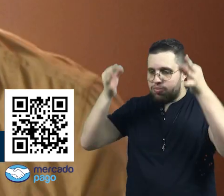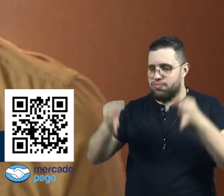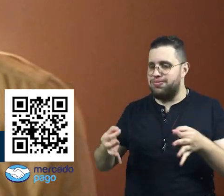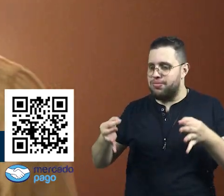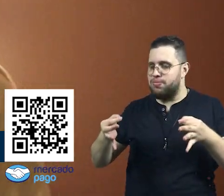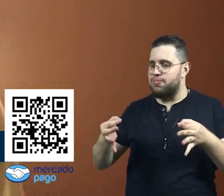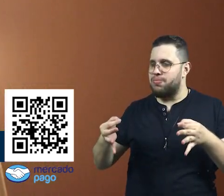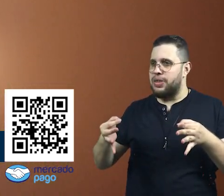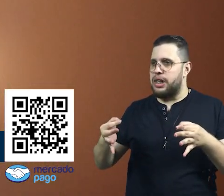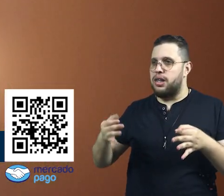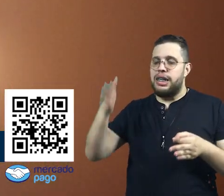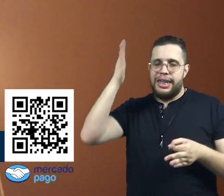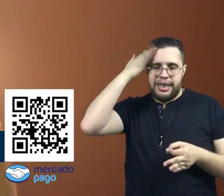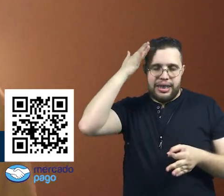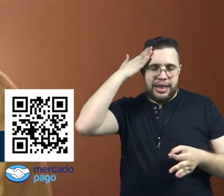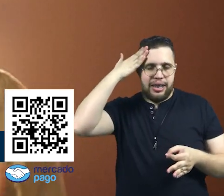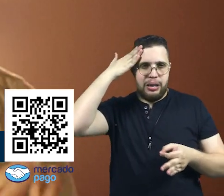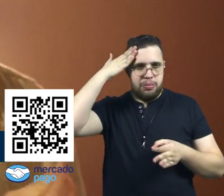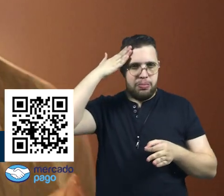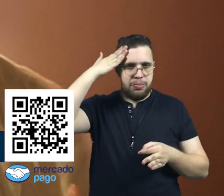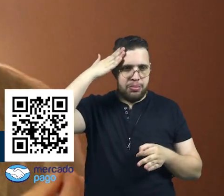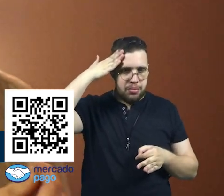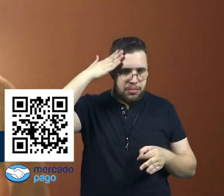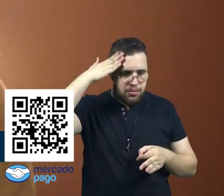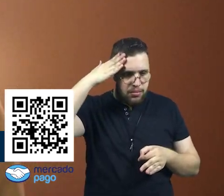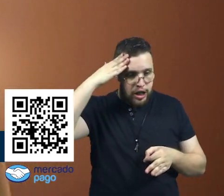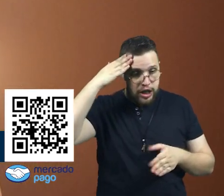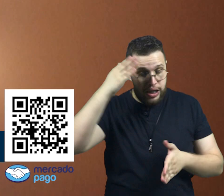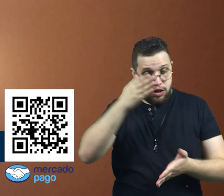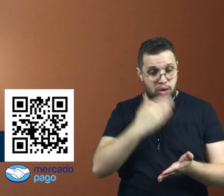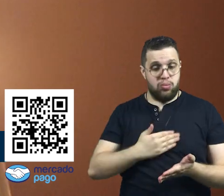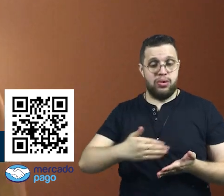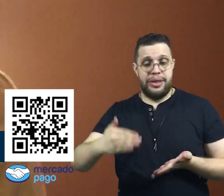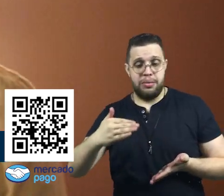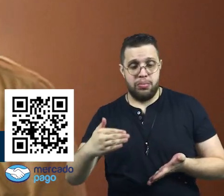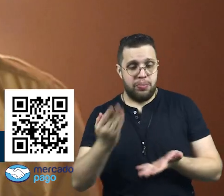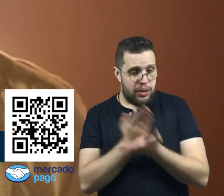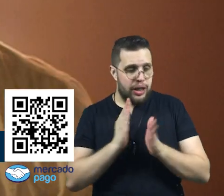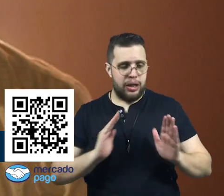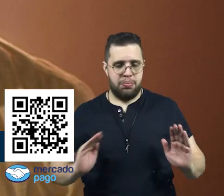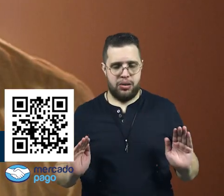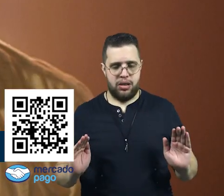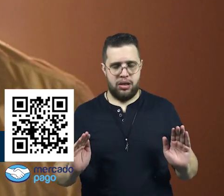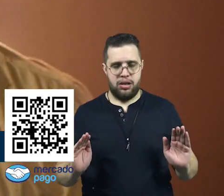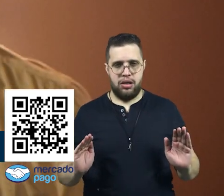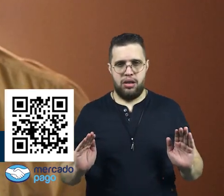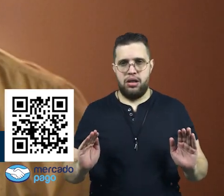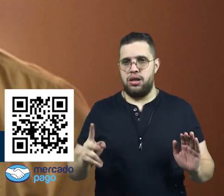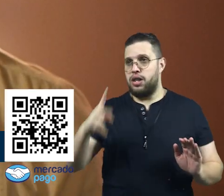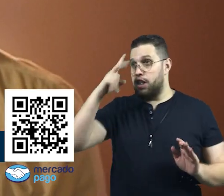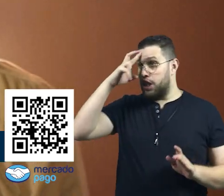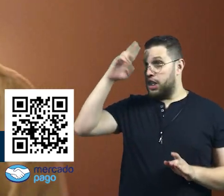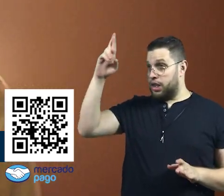Então entenda comigo isso como sendo um estágio último de